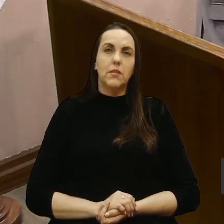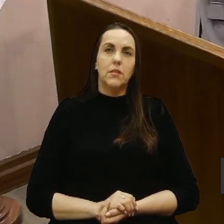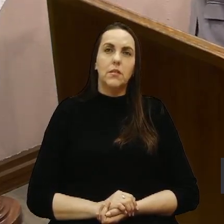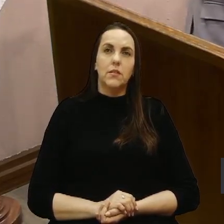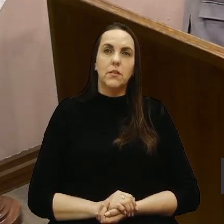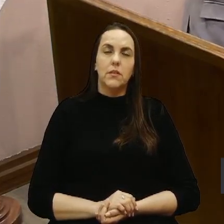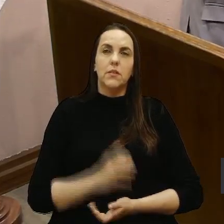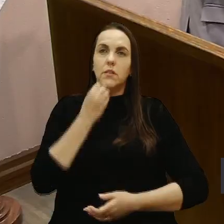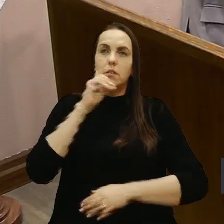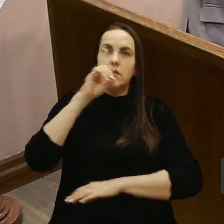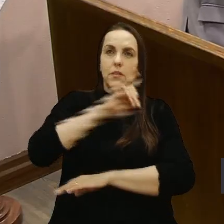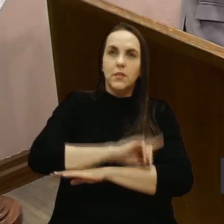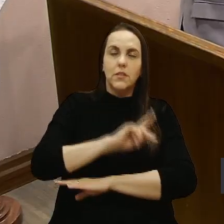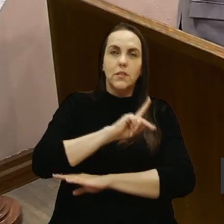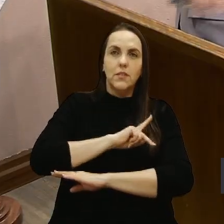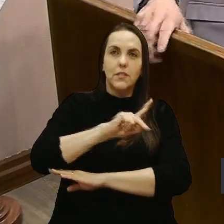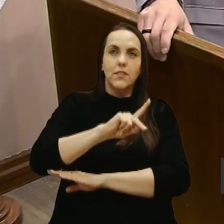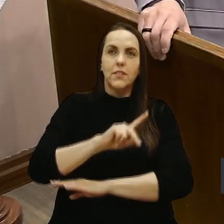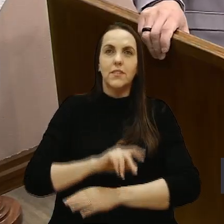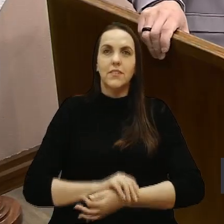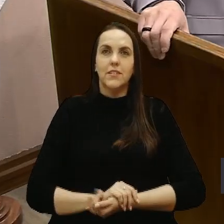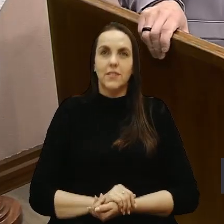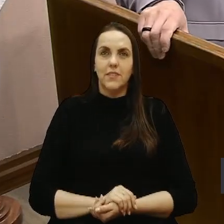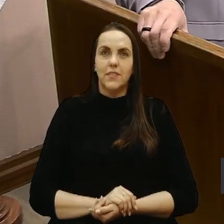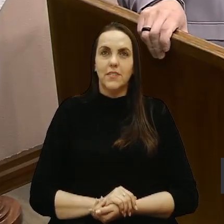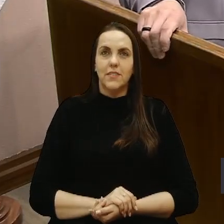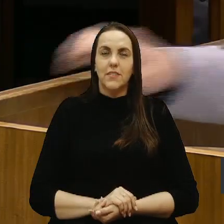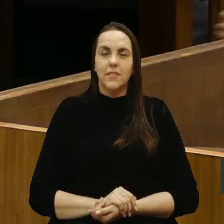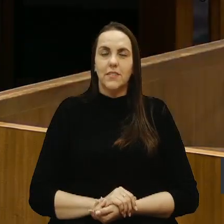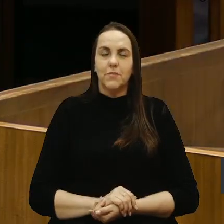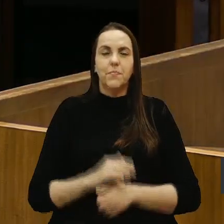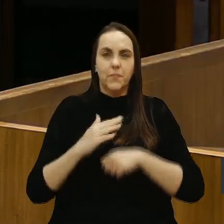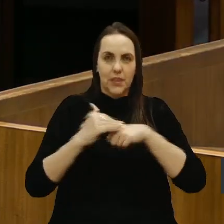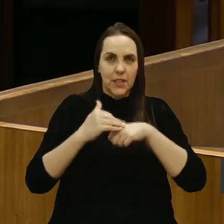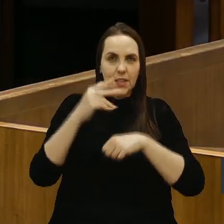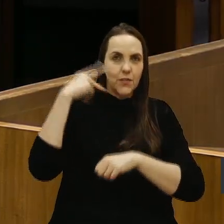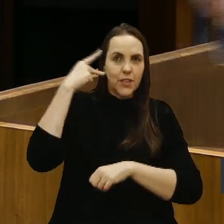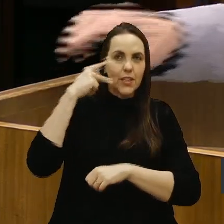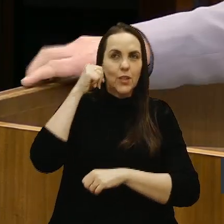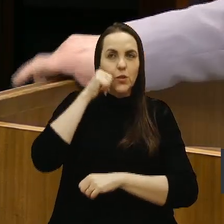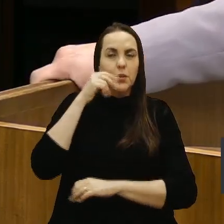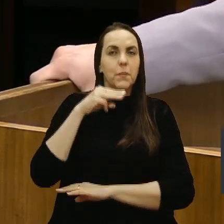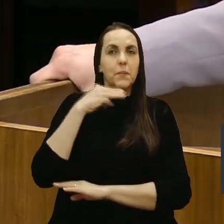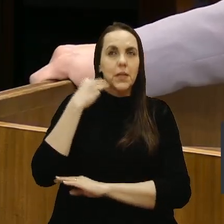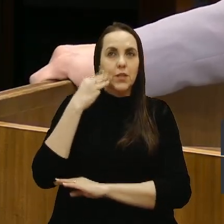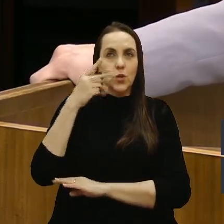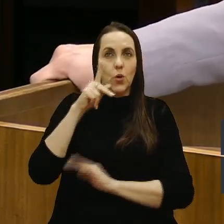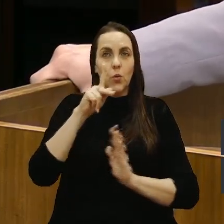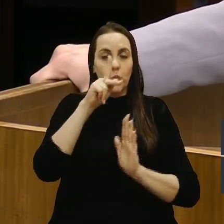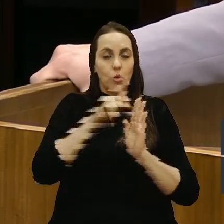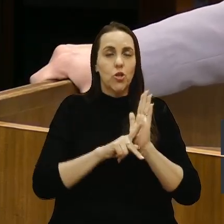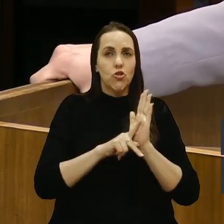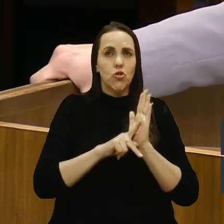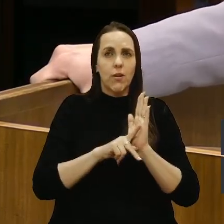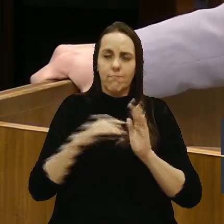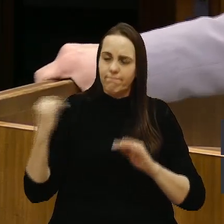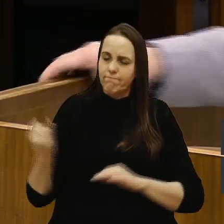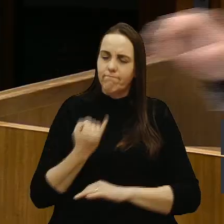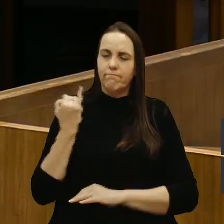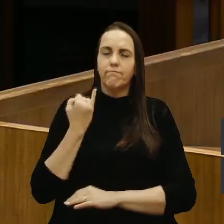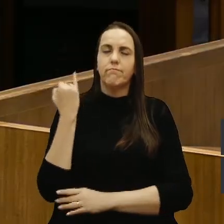Muito bom dia, presidente. Outra coisa. Estimada vereadora Marisol, projeto de extrema